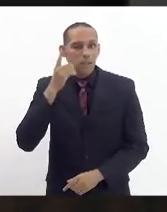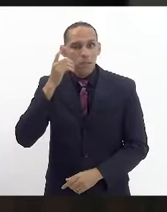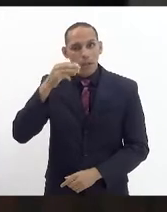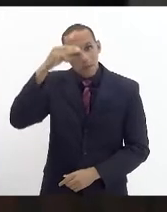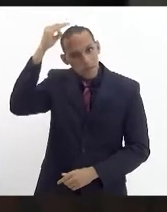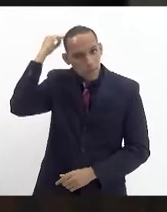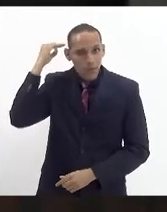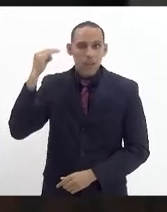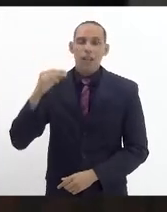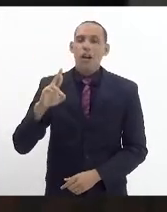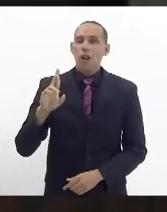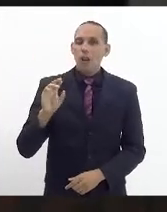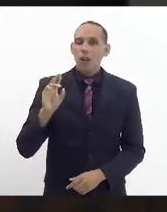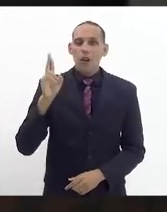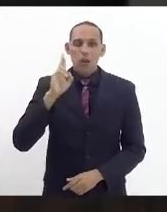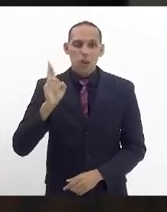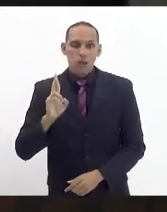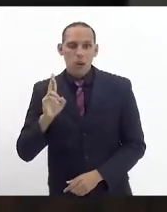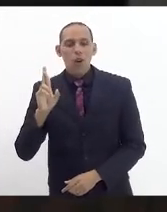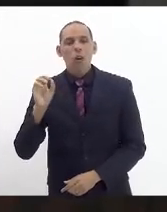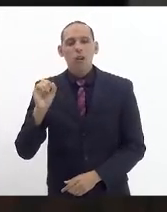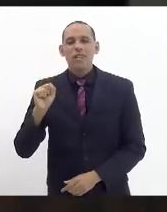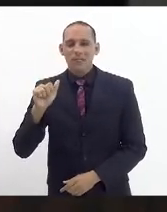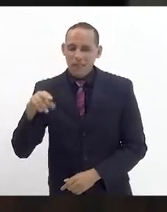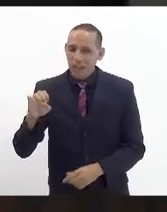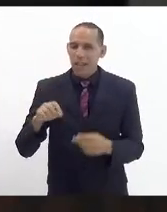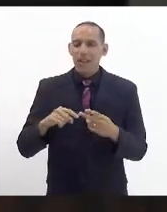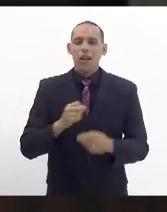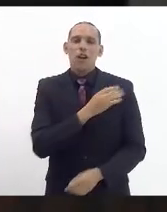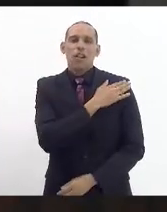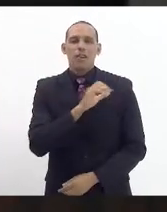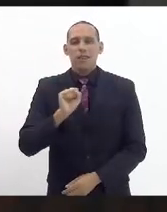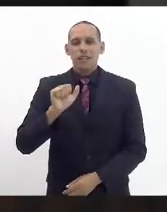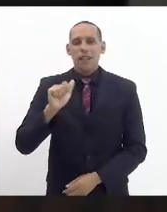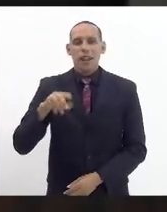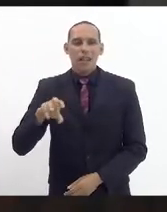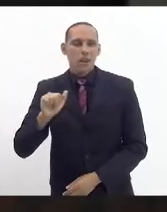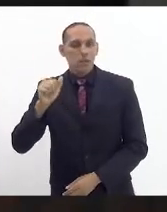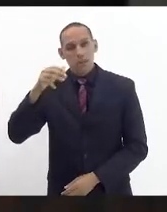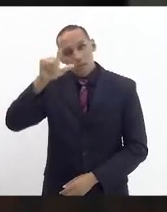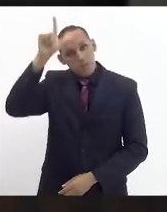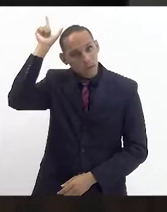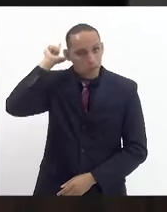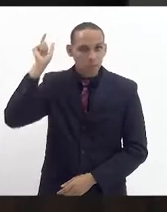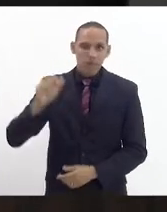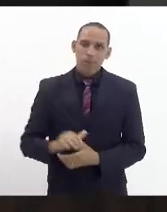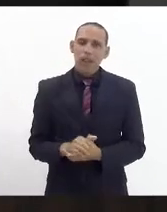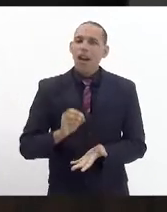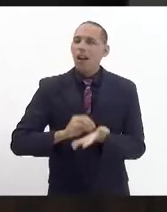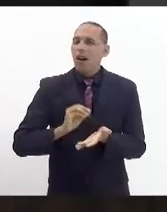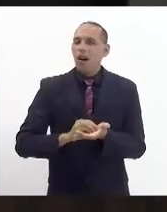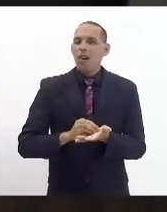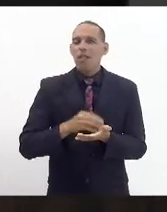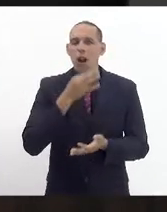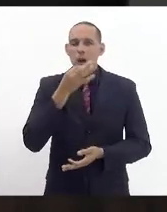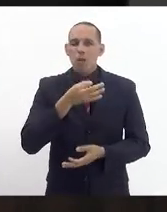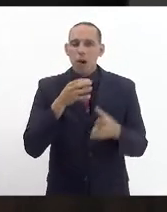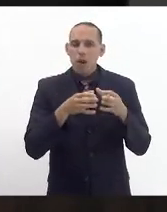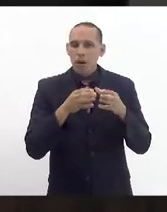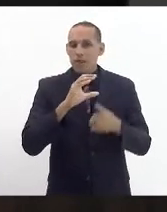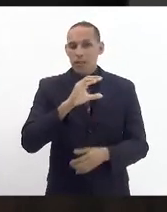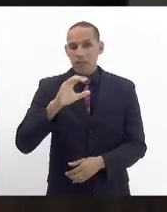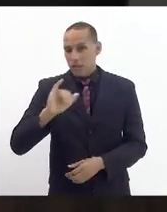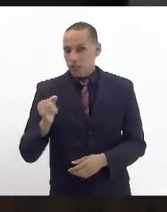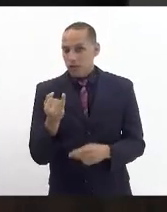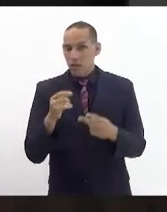Rosane Félix, Rosane Félix, Coronel Salema e Luiz Paulo. Pendendo de pareceres das comissões de Constituição e Justiça, de